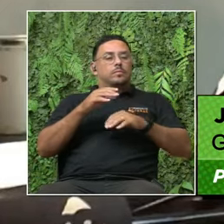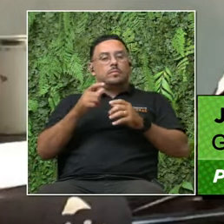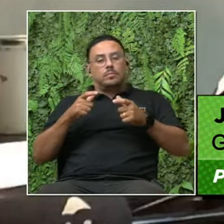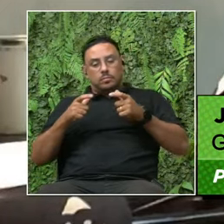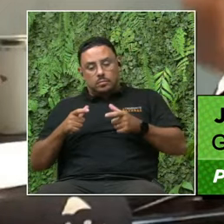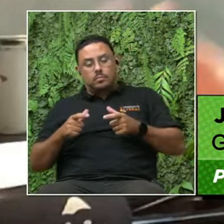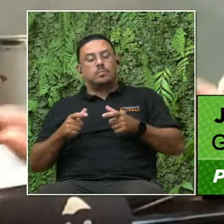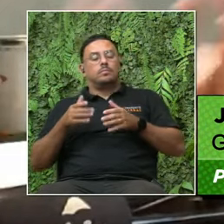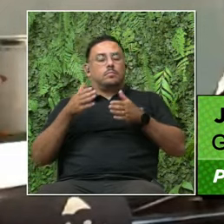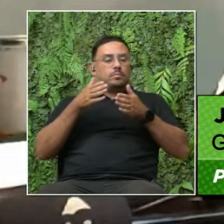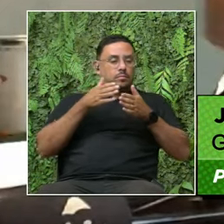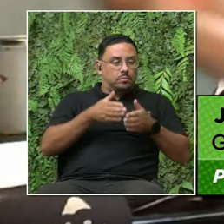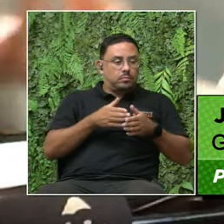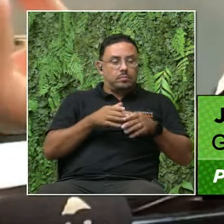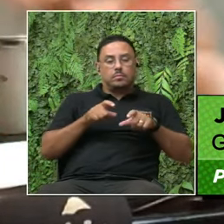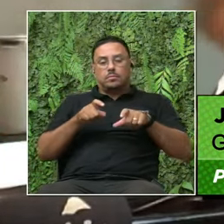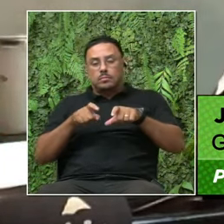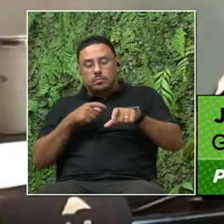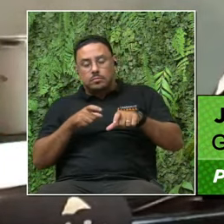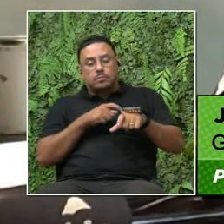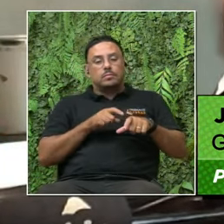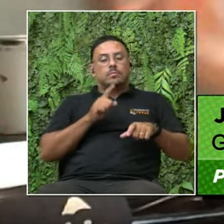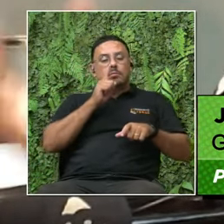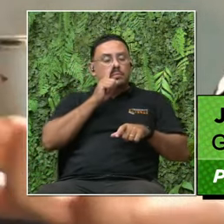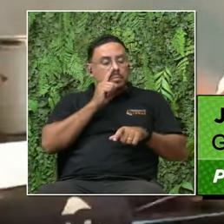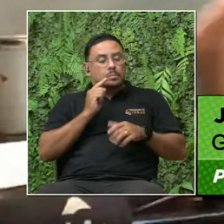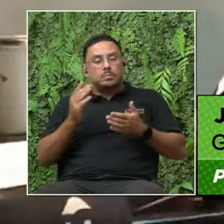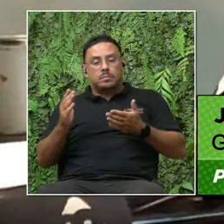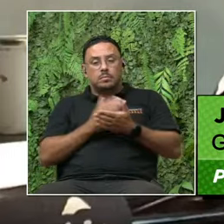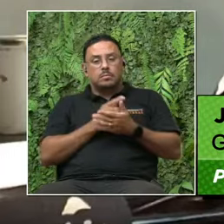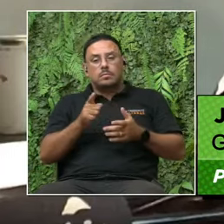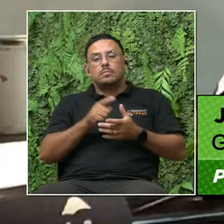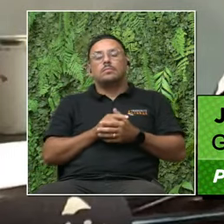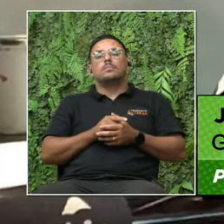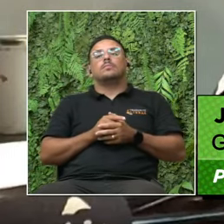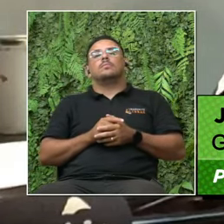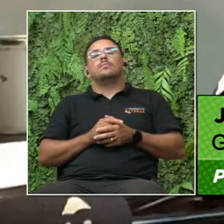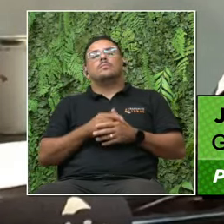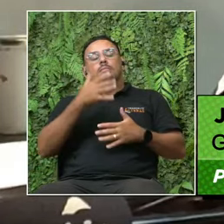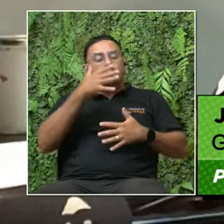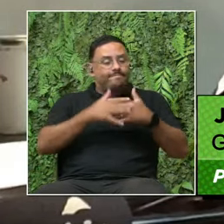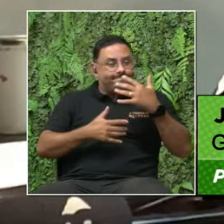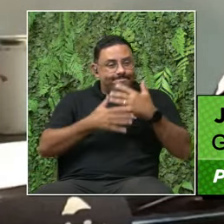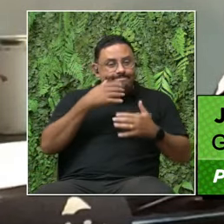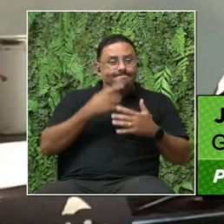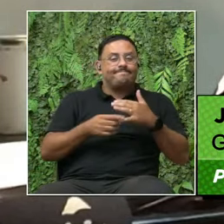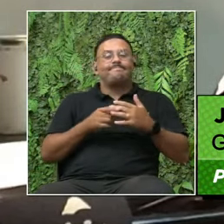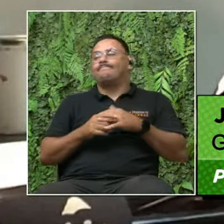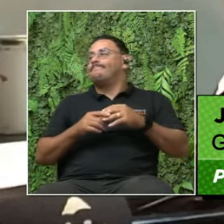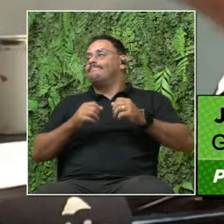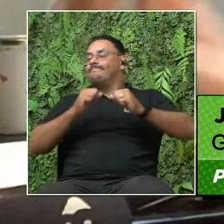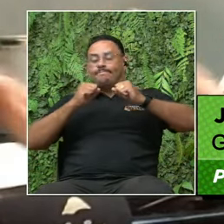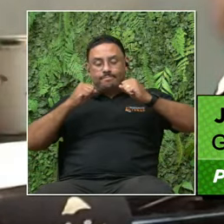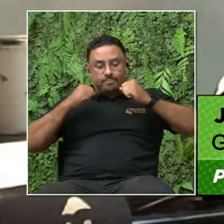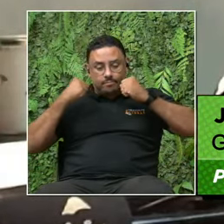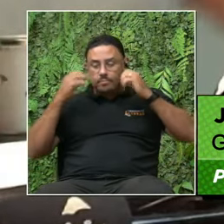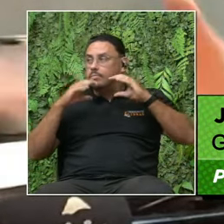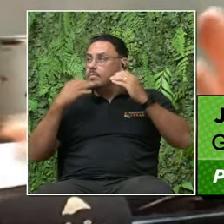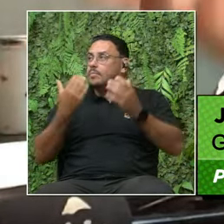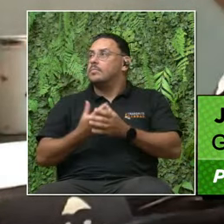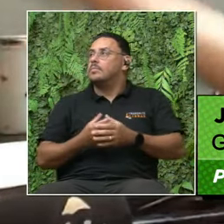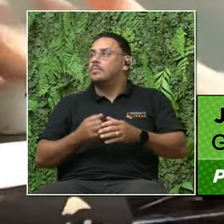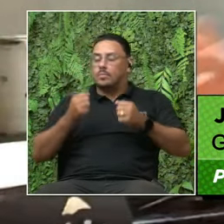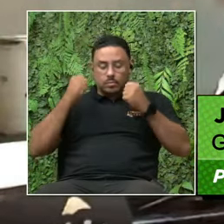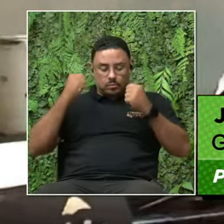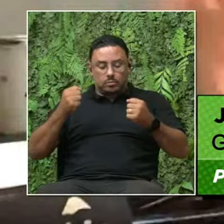bola chegando né beliscando ali sendo perigoso Em alguns momentos ele impediu que o estádio explodisse em festa Ah claro torcida do